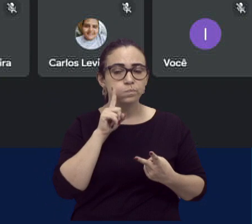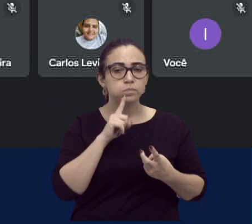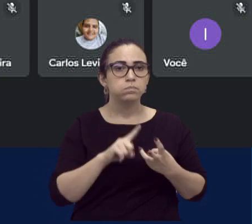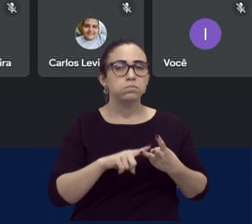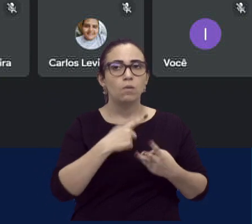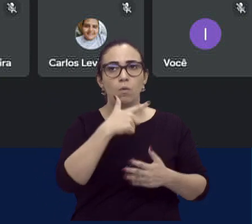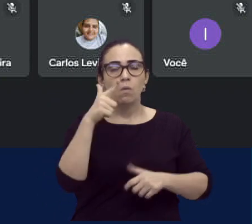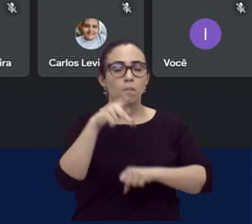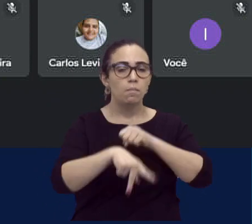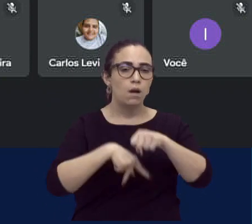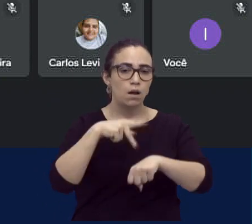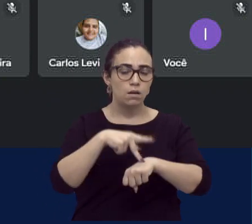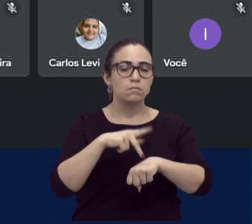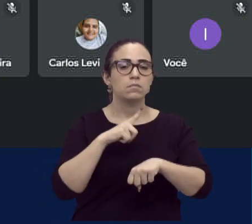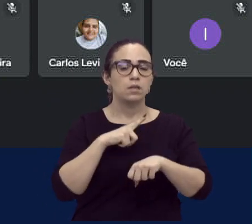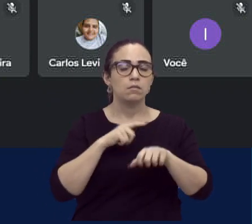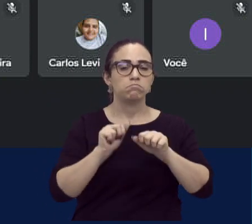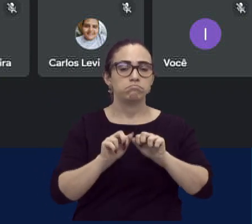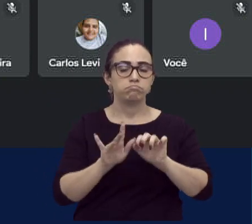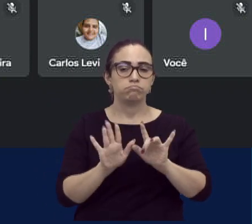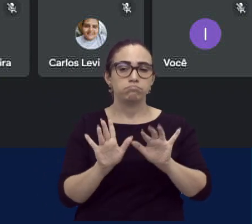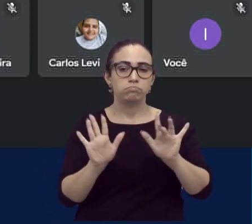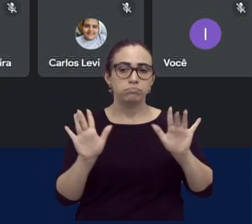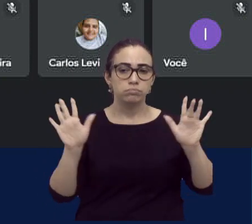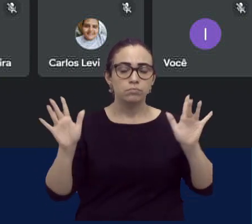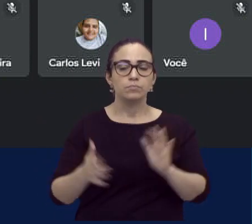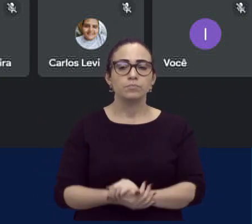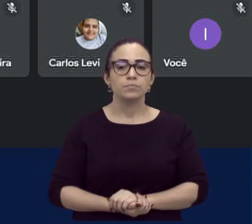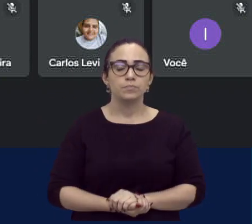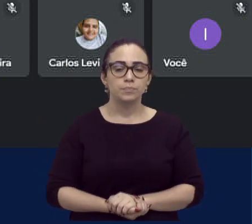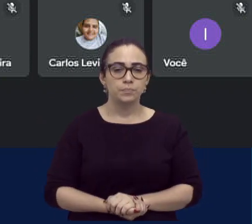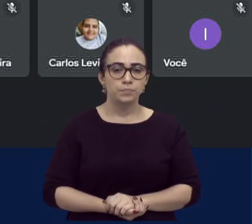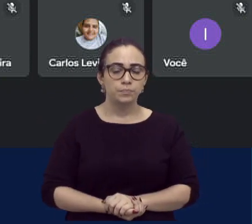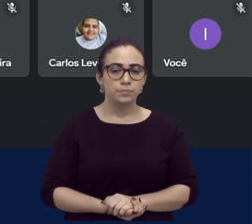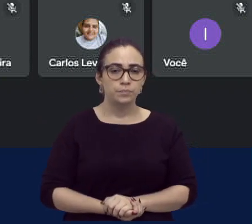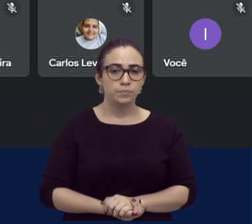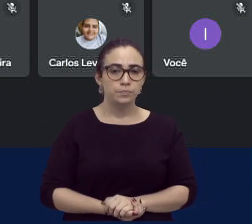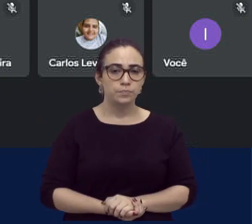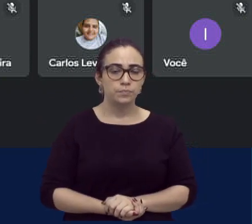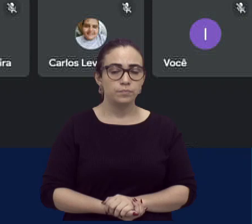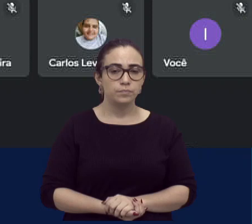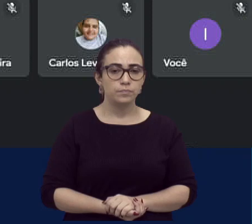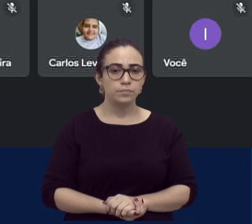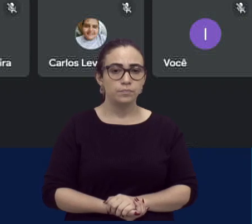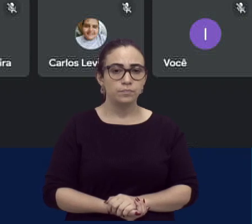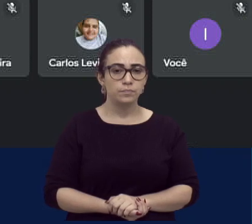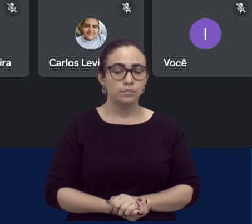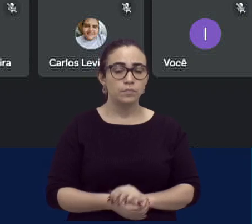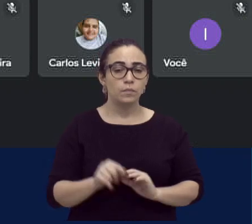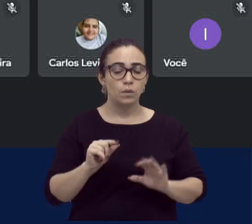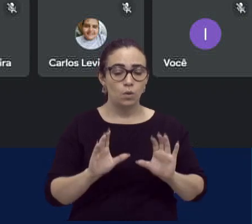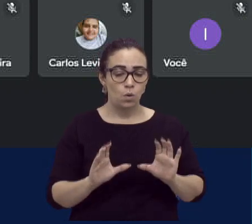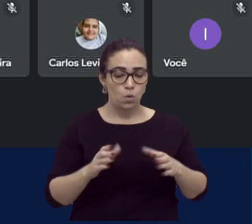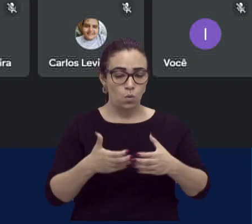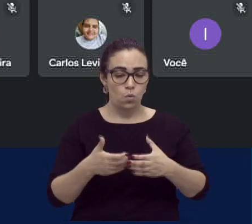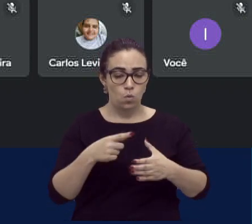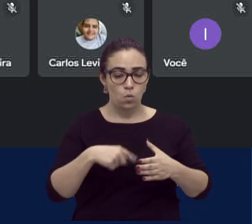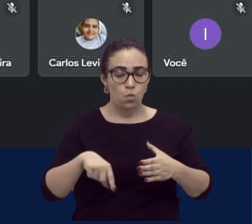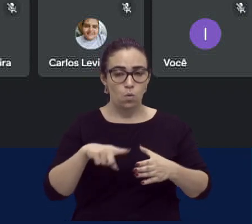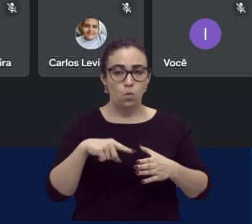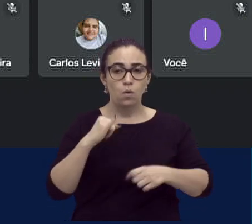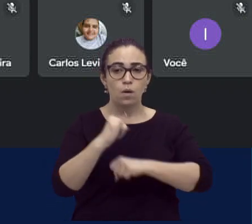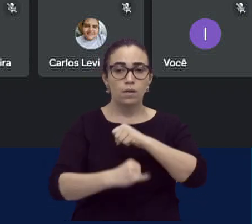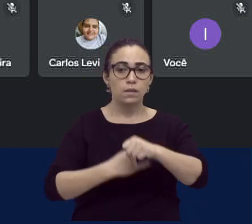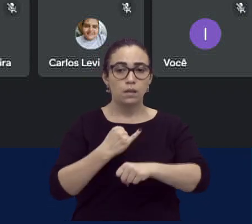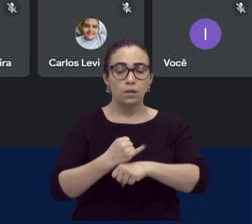e existe uma força não violenta de paz, que é um grupo internacional, onde todas